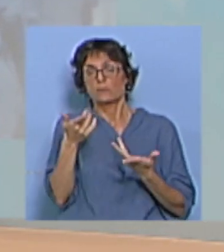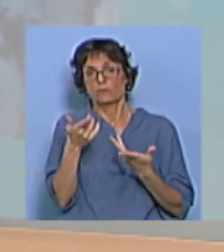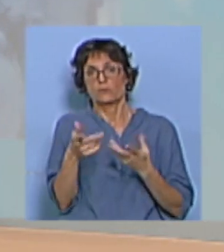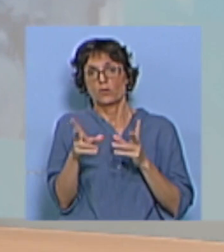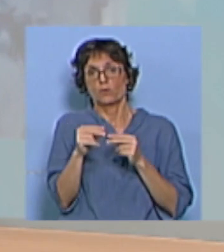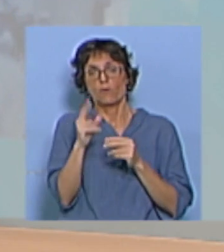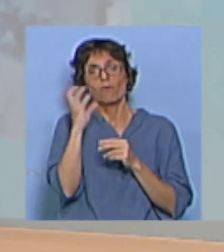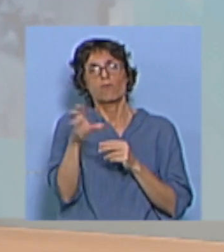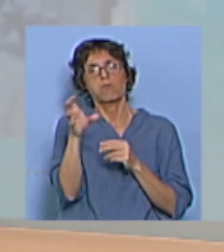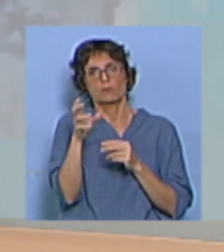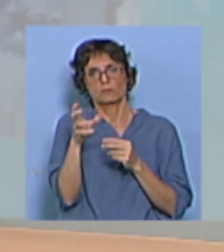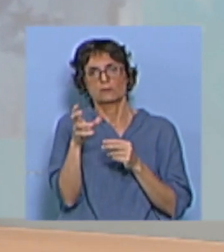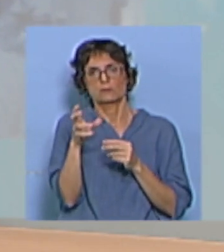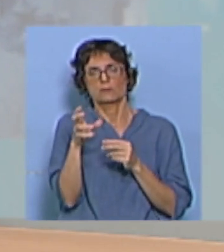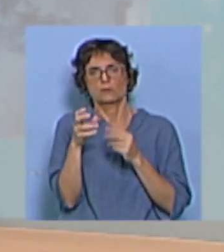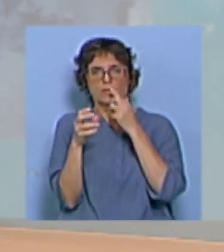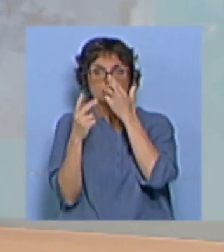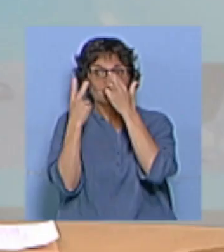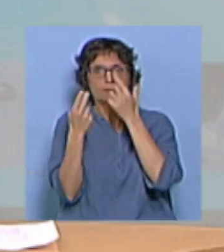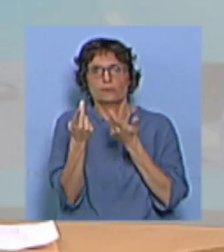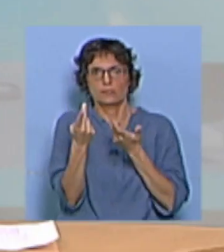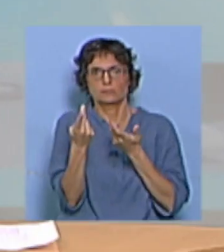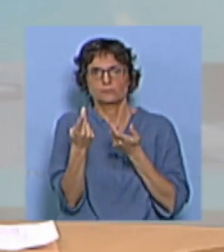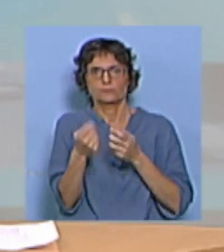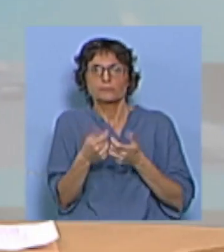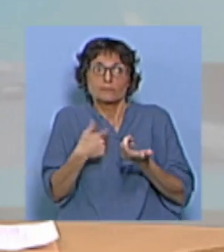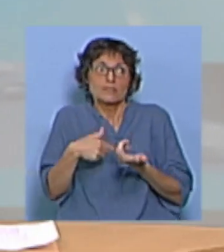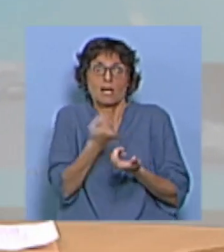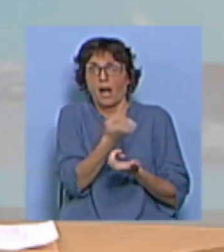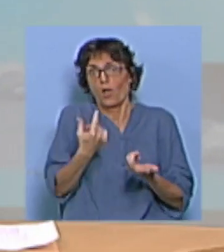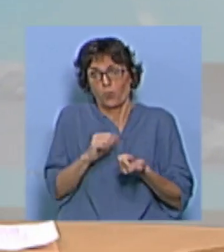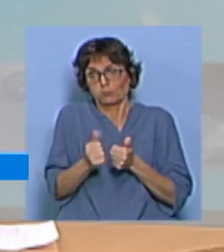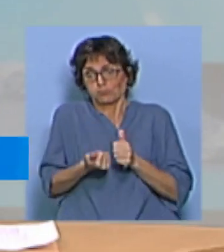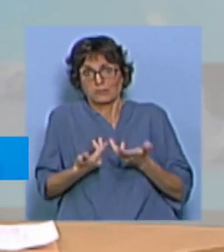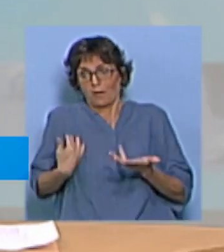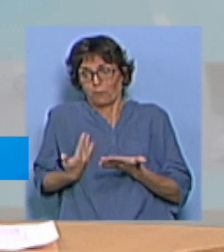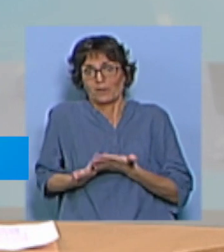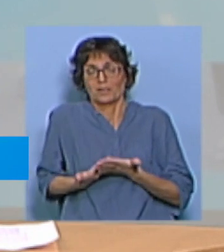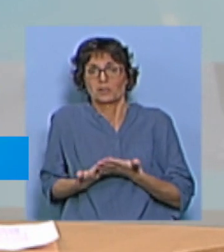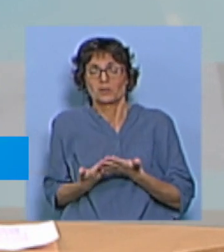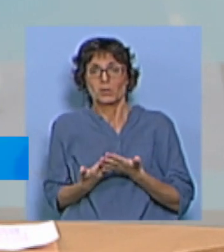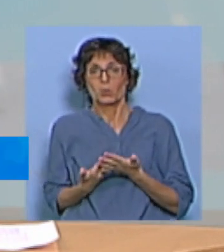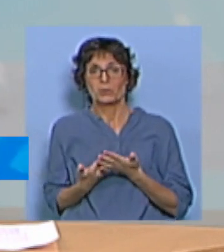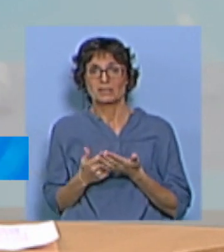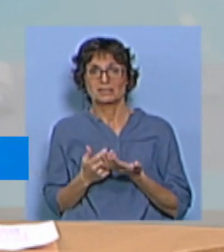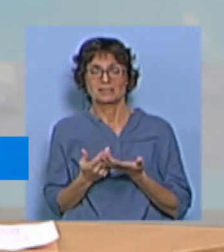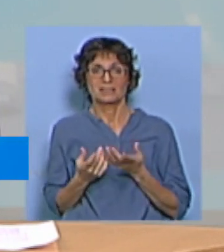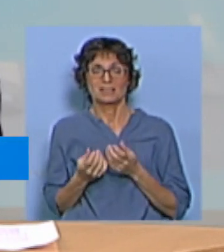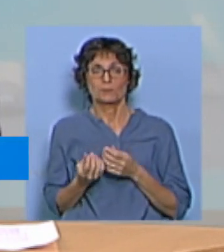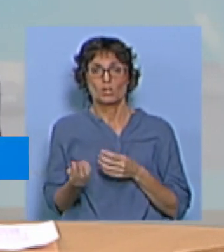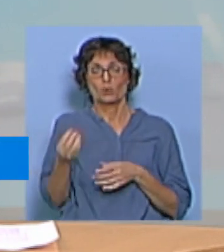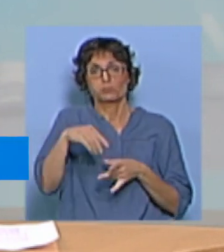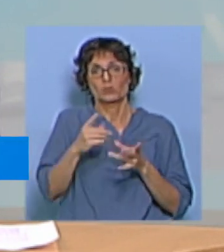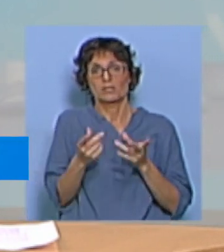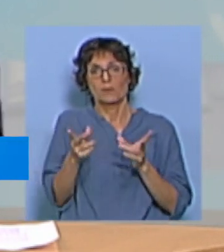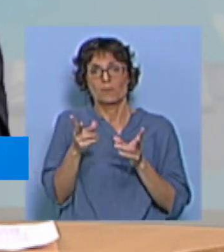descobrir e levar por diante. Pois, o novo normal é tal, o adaptar-se, o inovar, fez muita coisa interessante a nível até